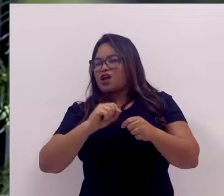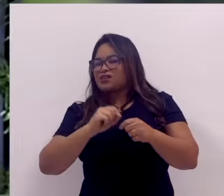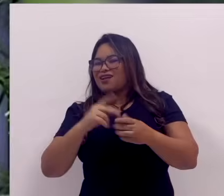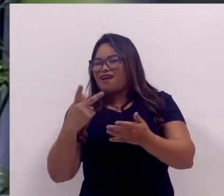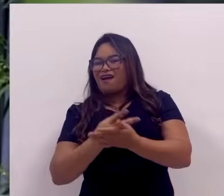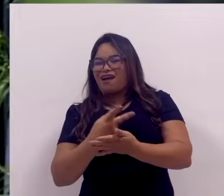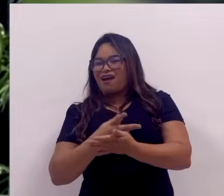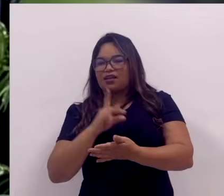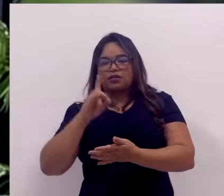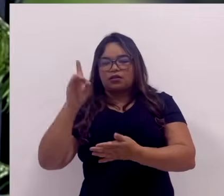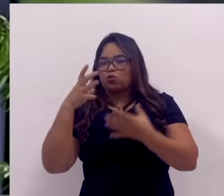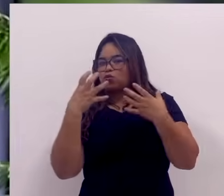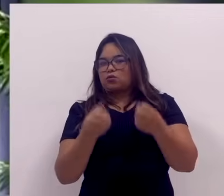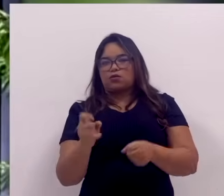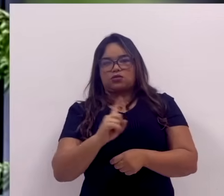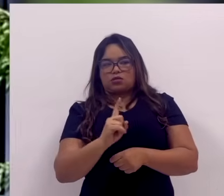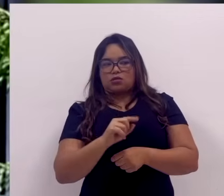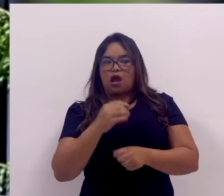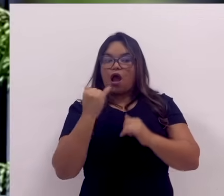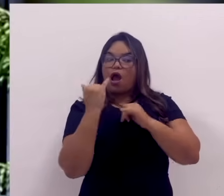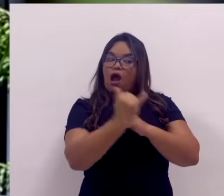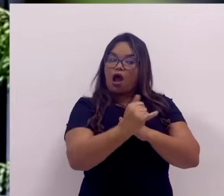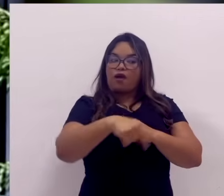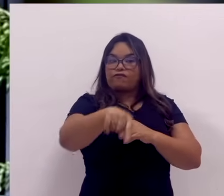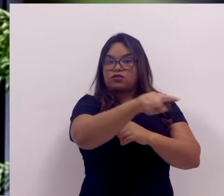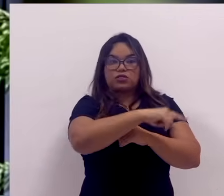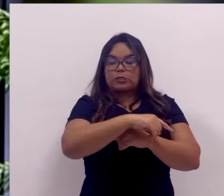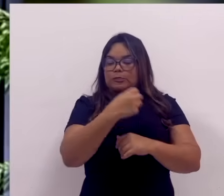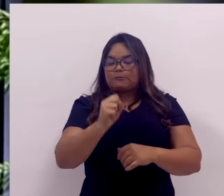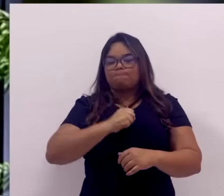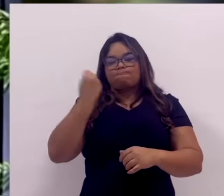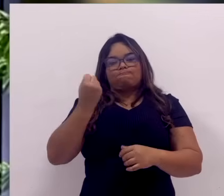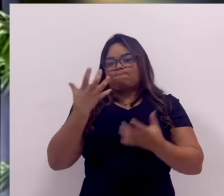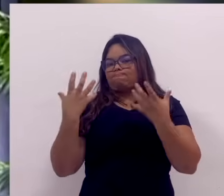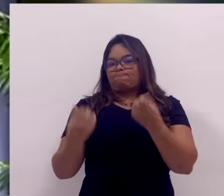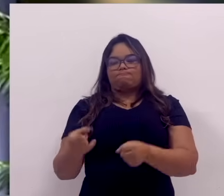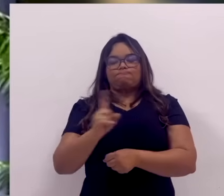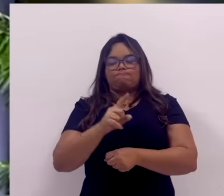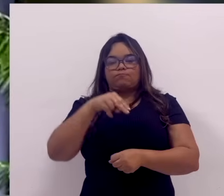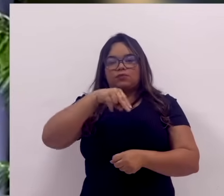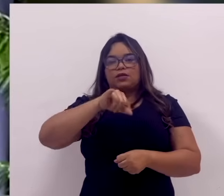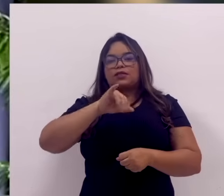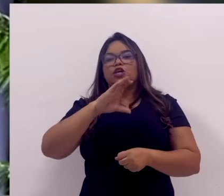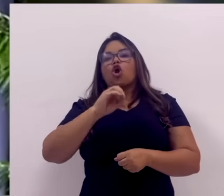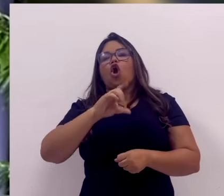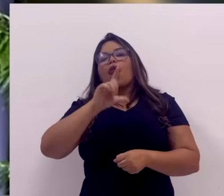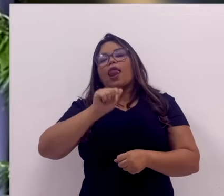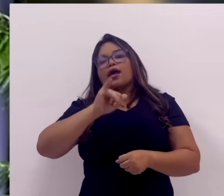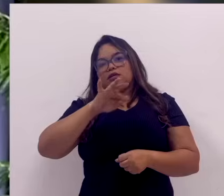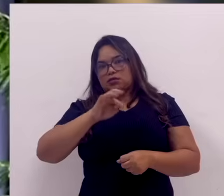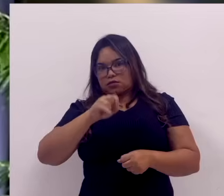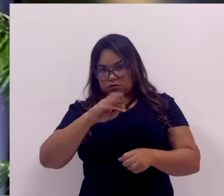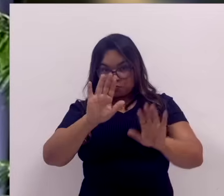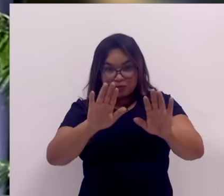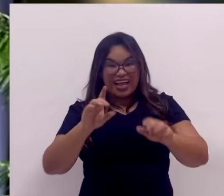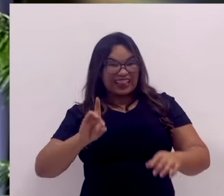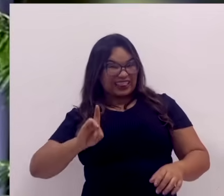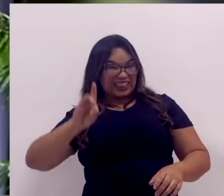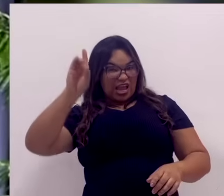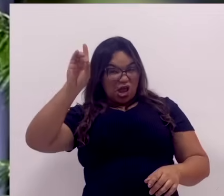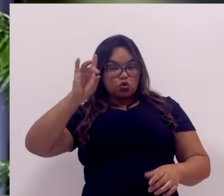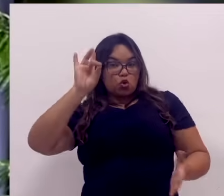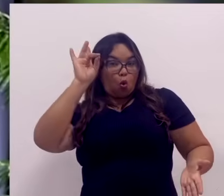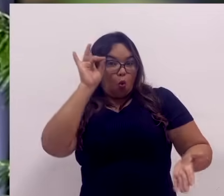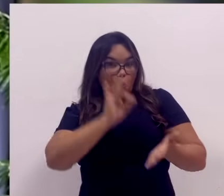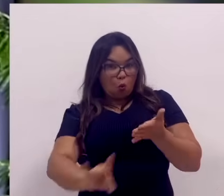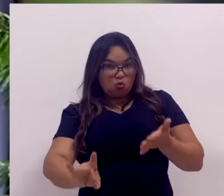Lembrem-se, este é um ponto muito importante. Deus odeia os feitos, mas ele não odeia as pessoas. Não.